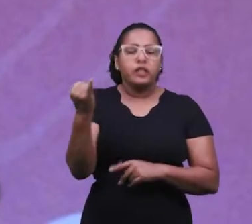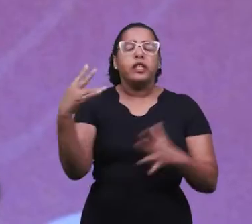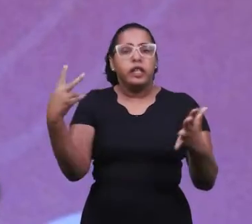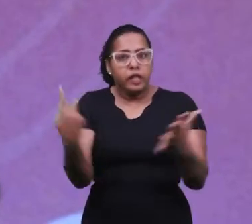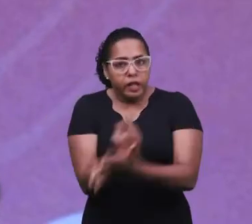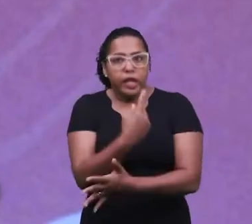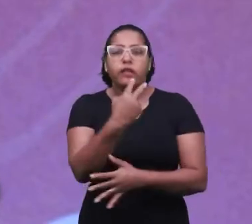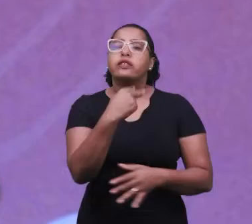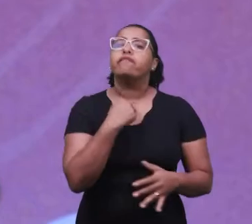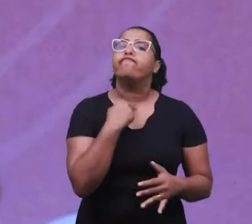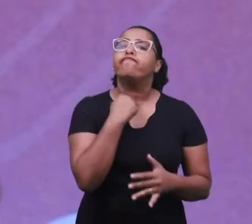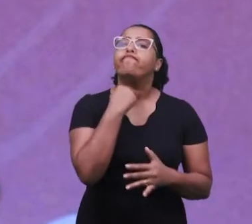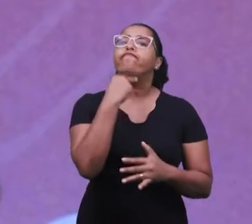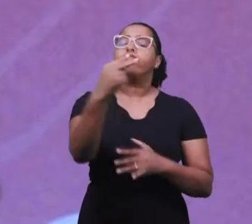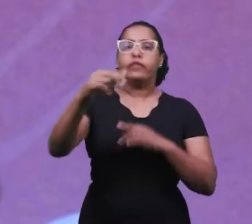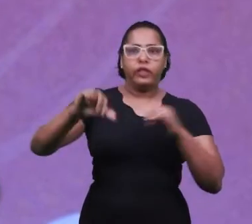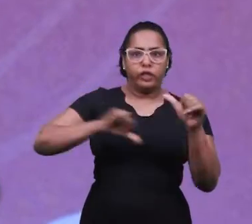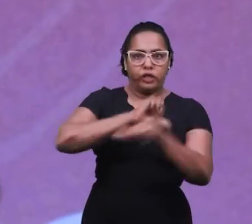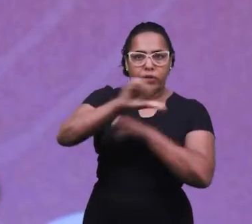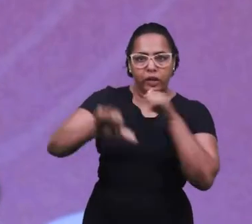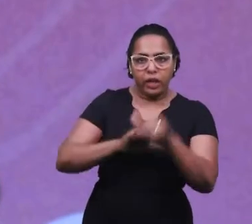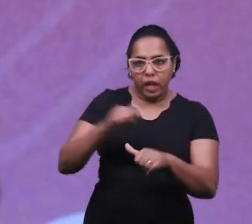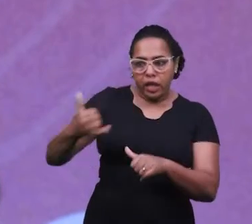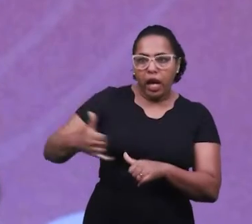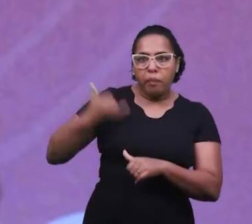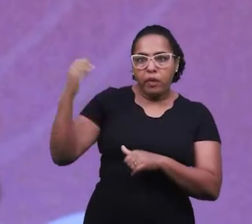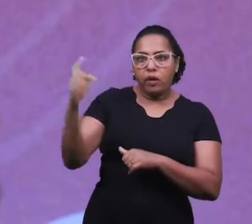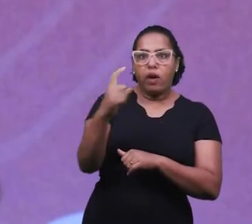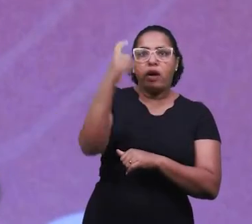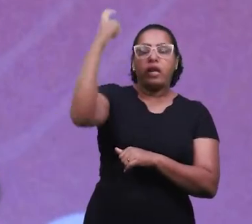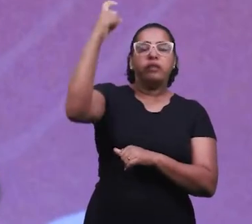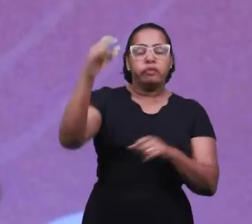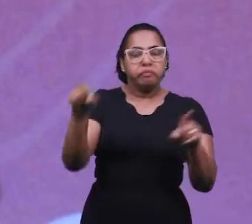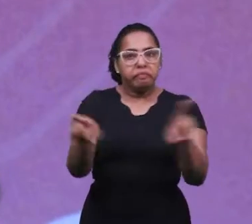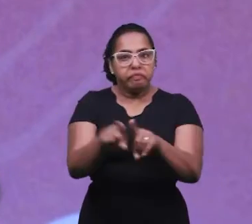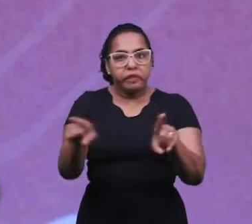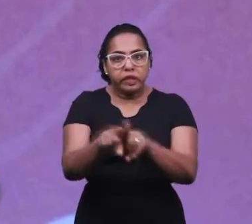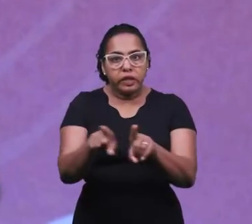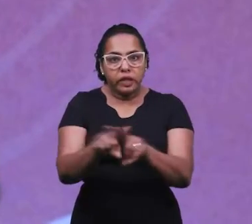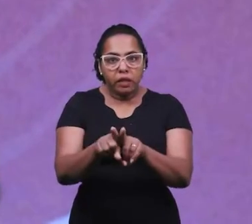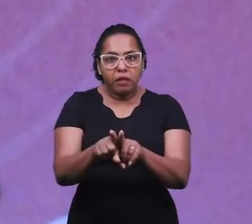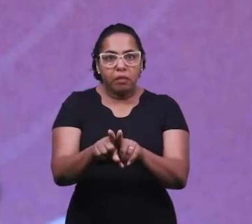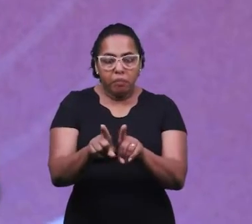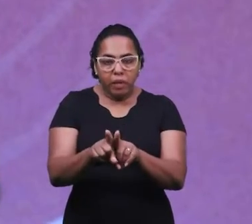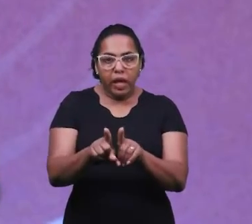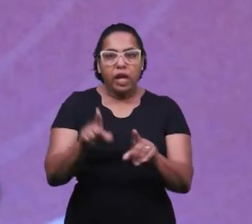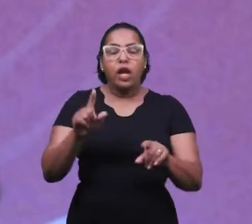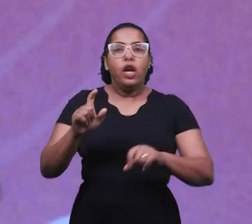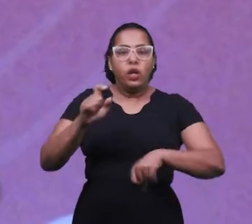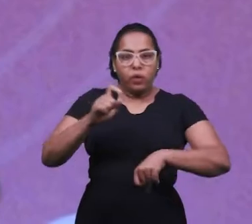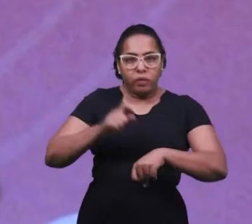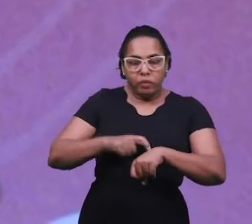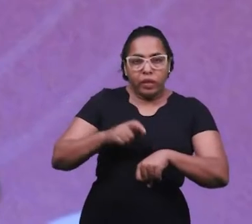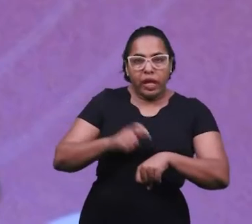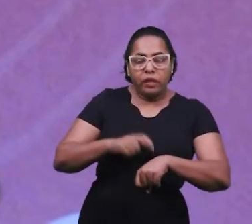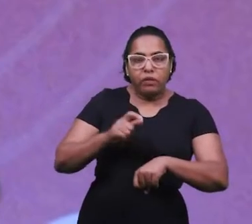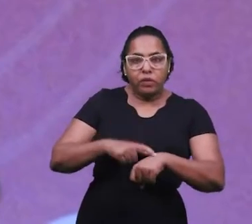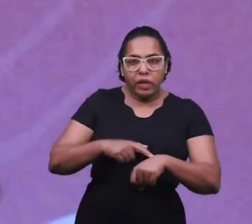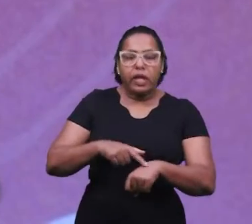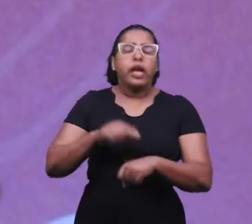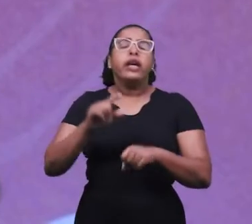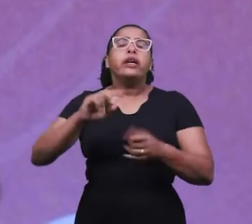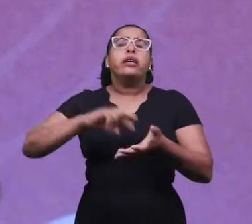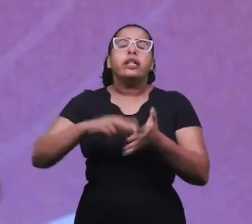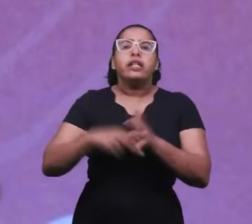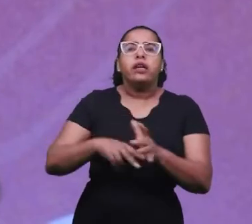grandes mudanças vocais. Na vida adulta e também na senescência. E você já vai entender o que de